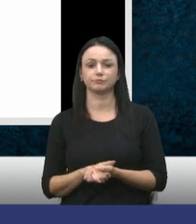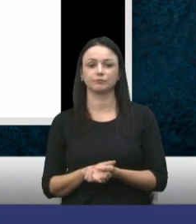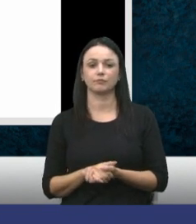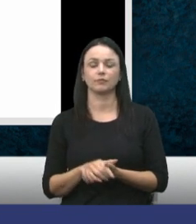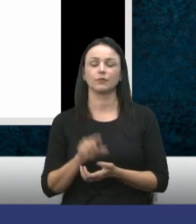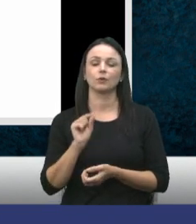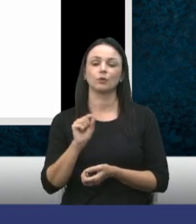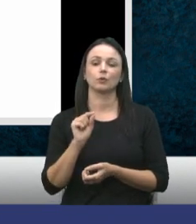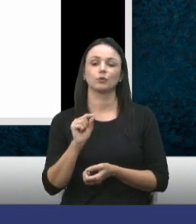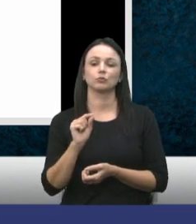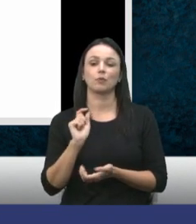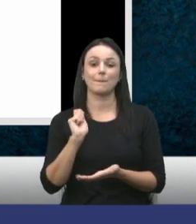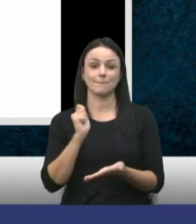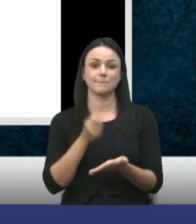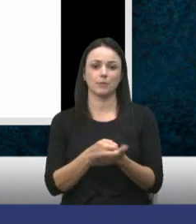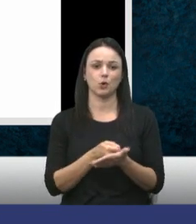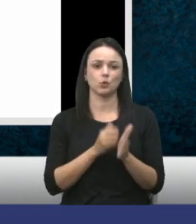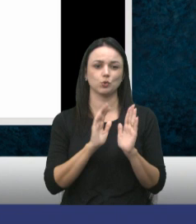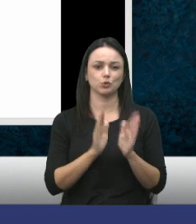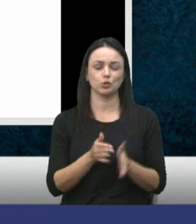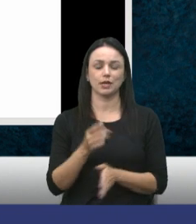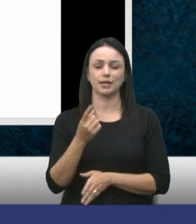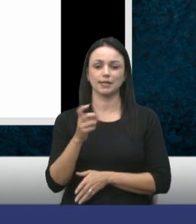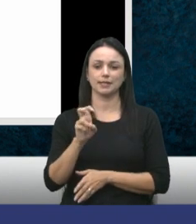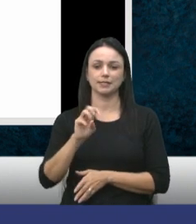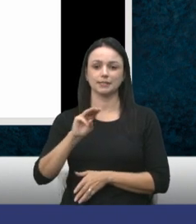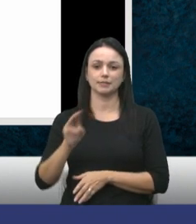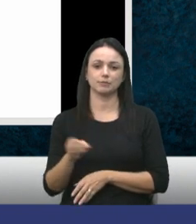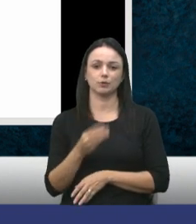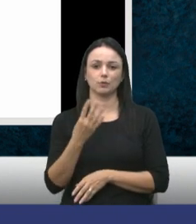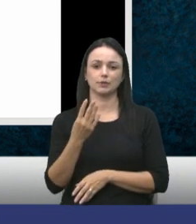dos quais liquidados R$